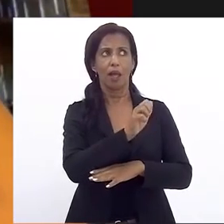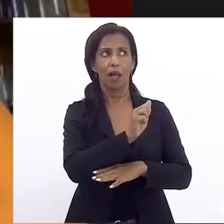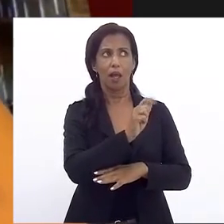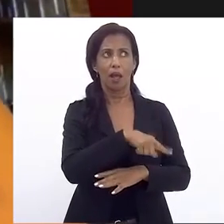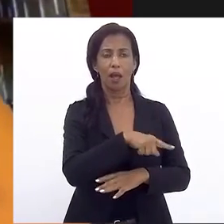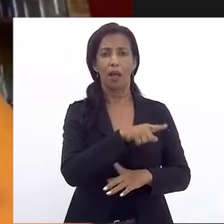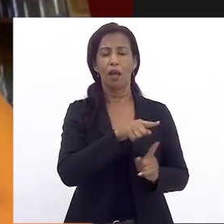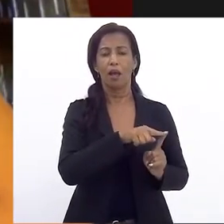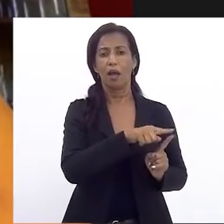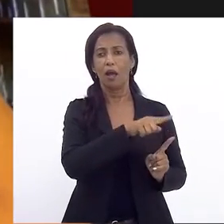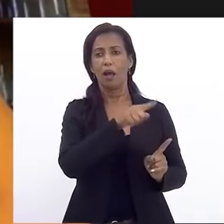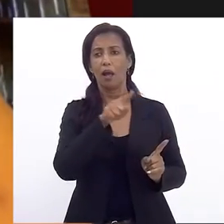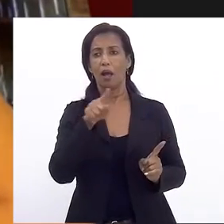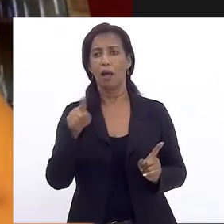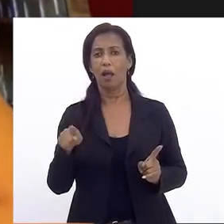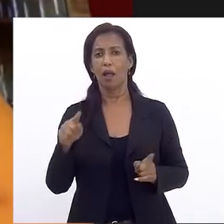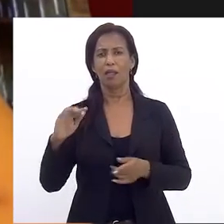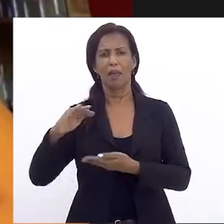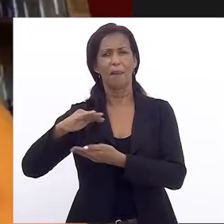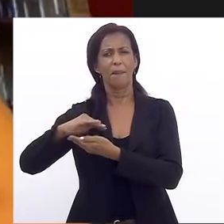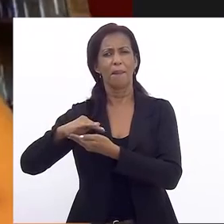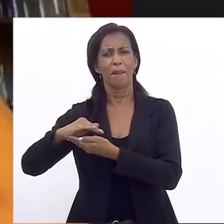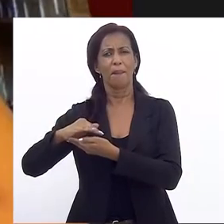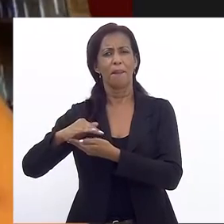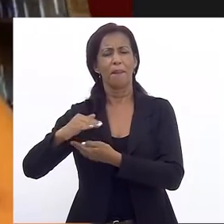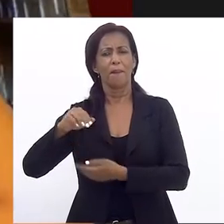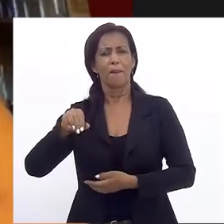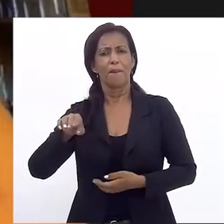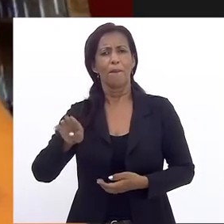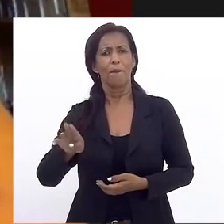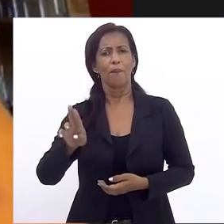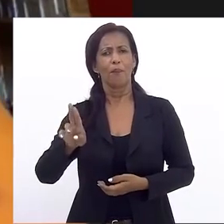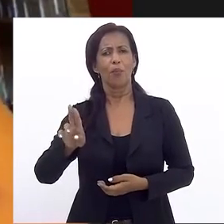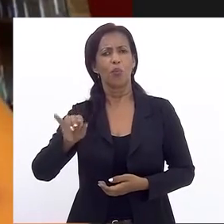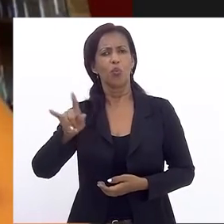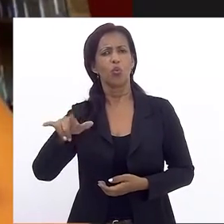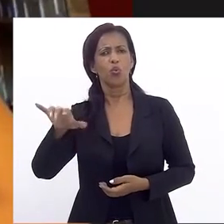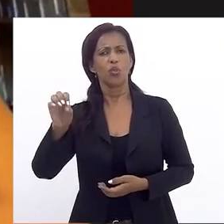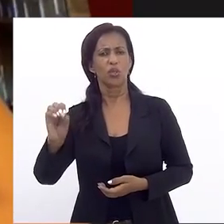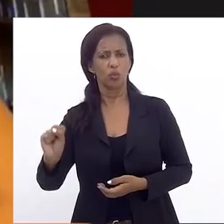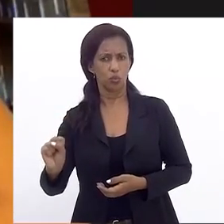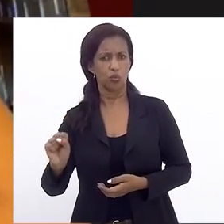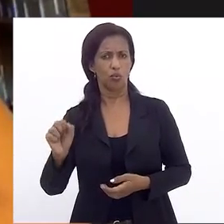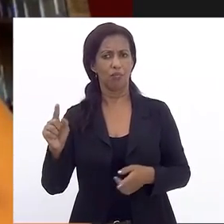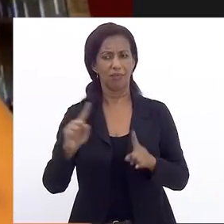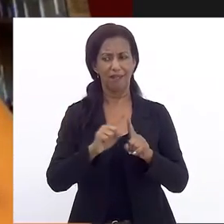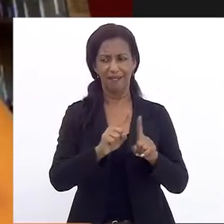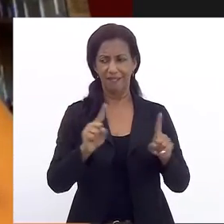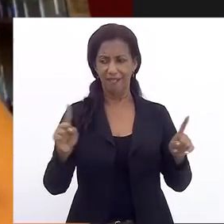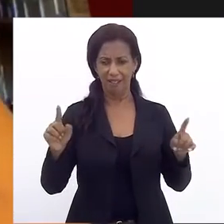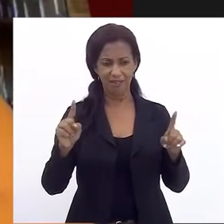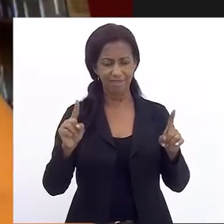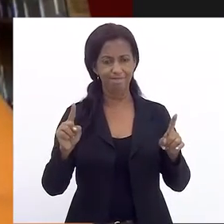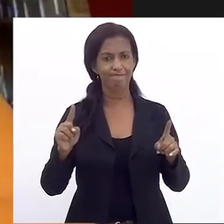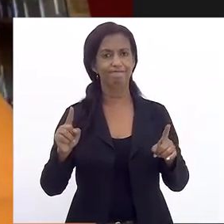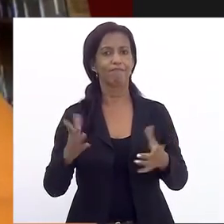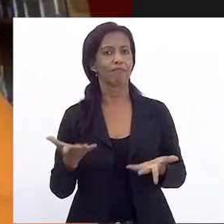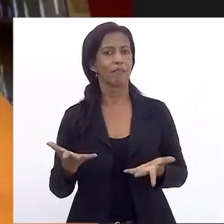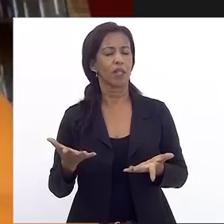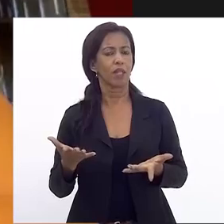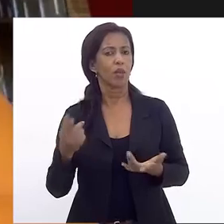até Búzios, se eu não me engano. Então é uma área muito extensa. E como você sabe,